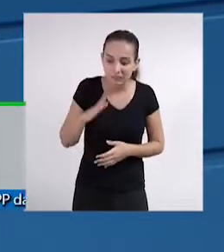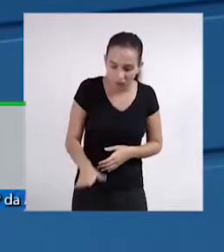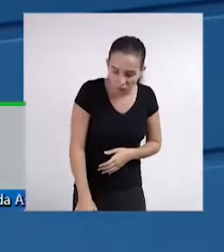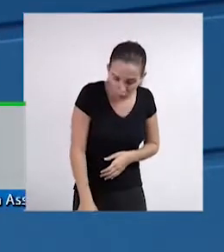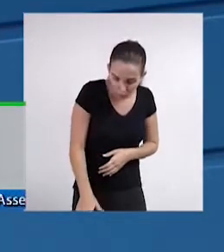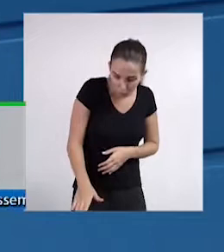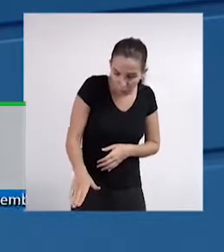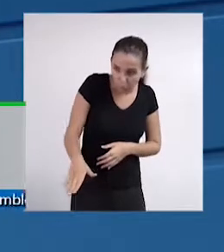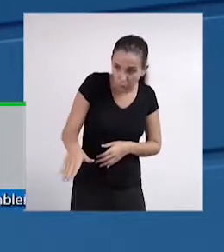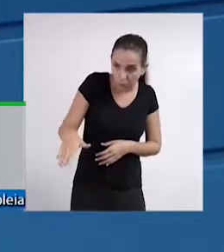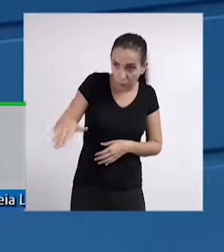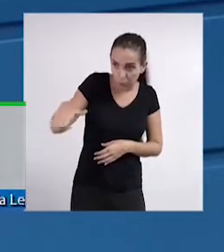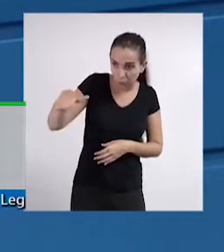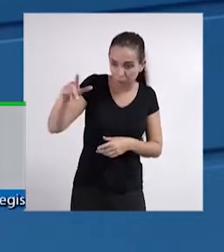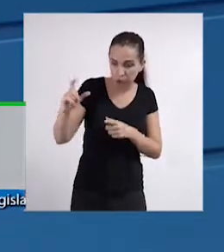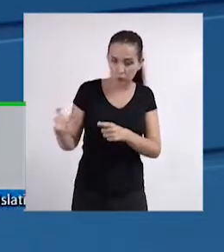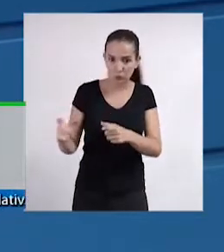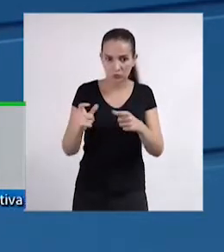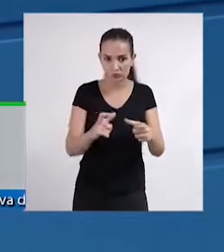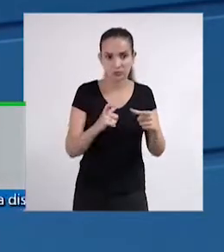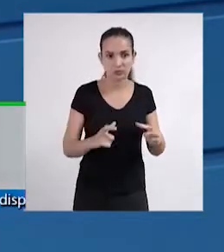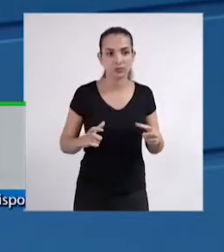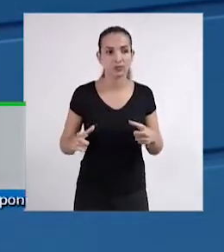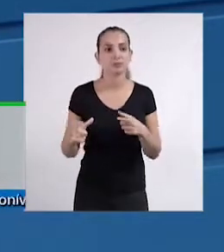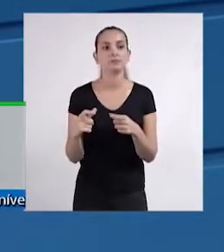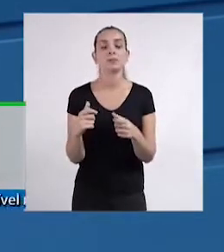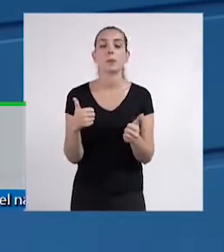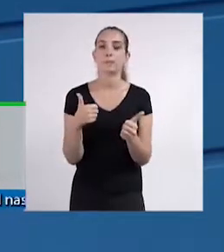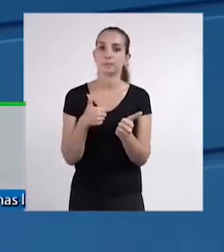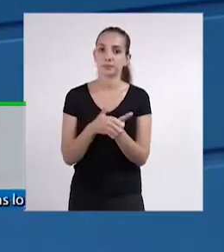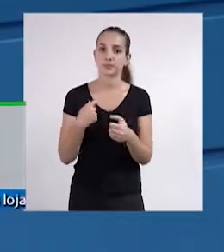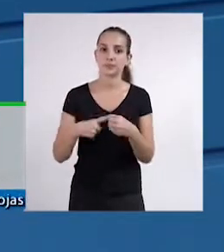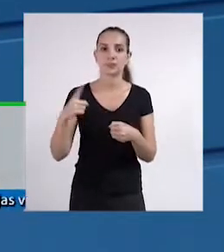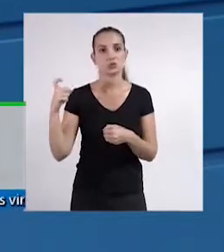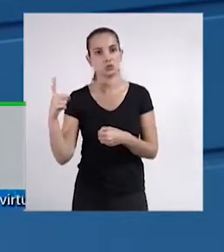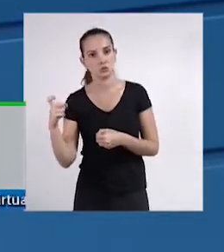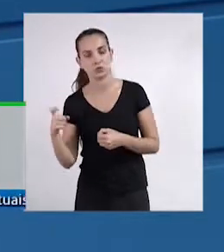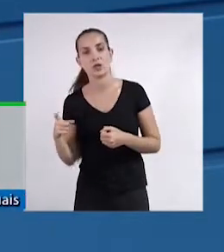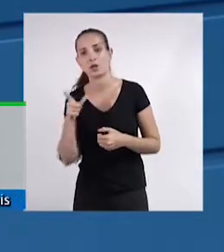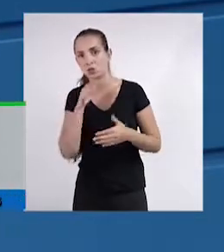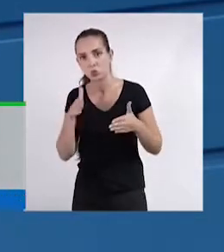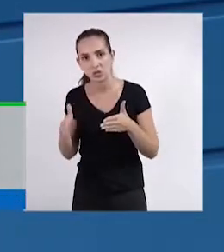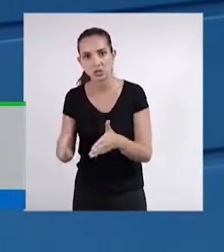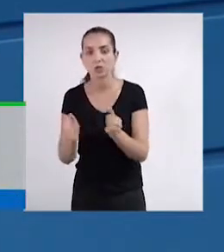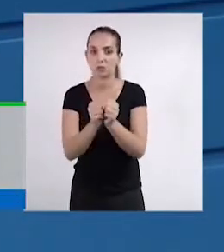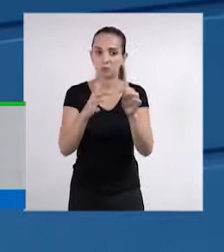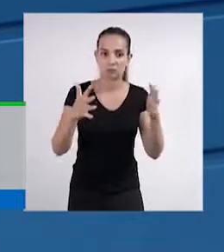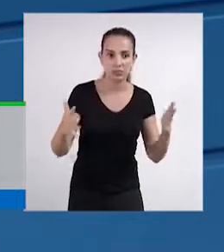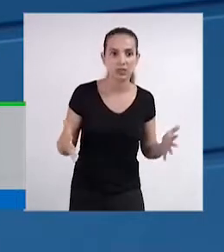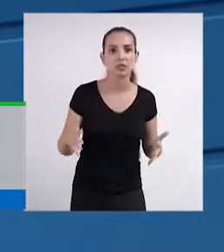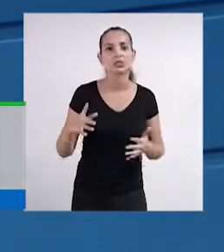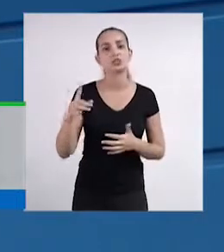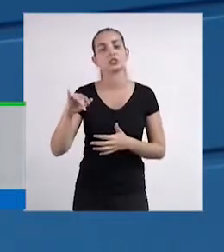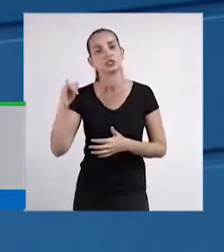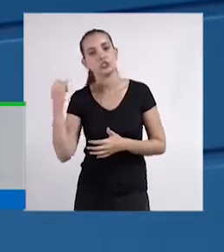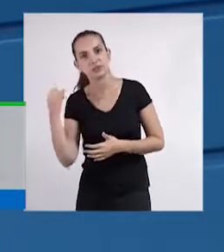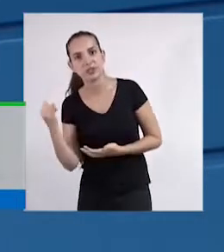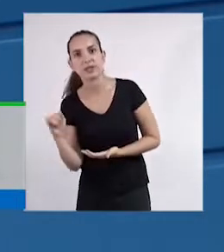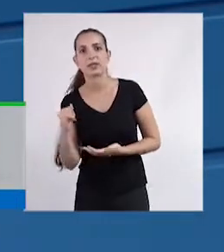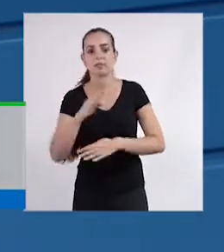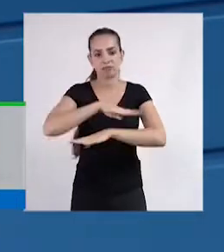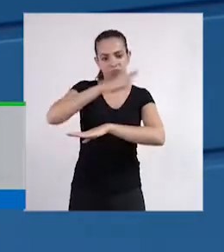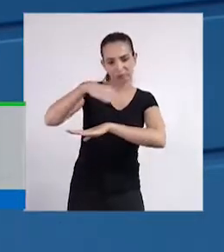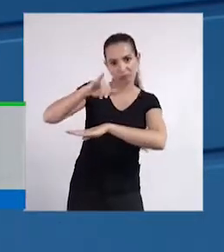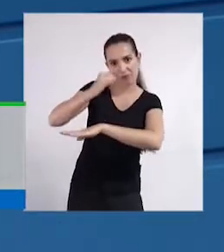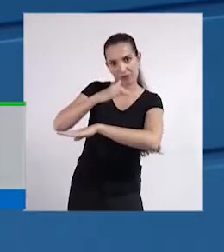de vários rios interessantes. Dourados, Iviema. Rio Dourado, Rio Brilhante, Vacaria, que formam o Iviema.